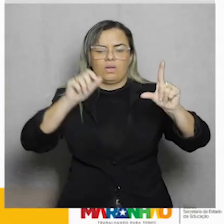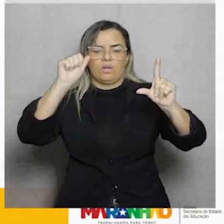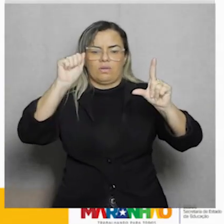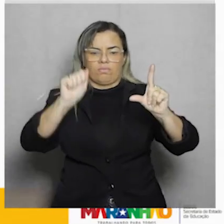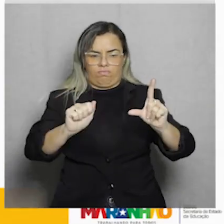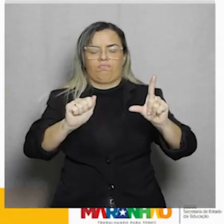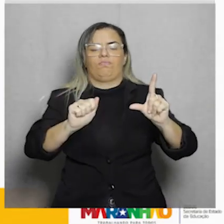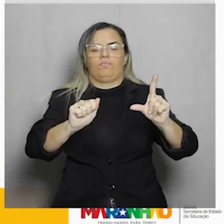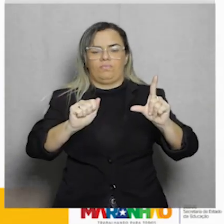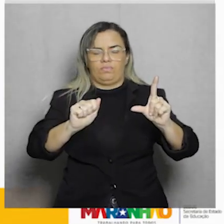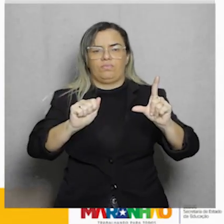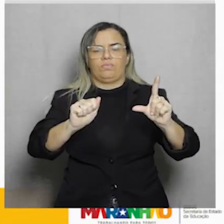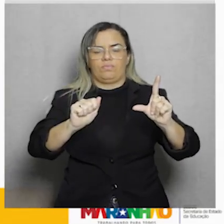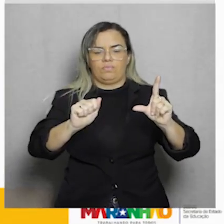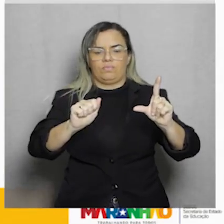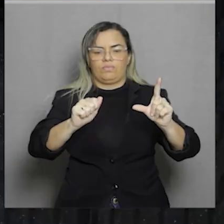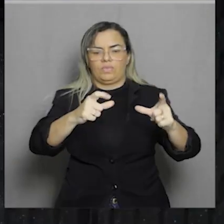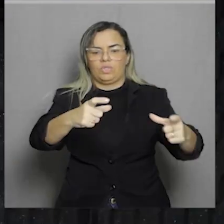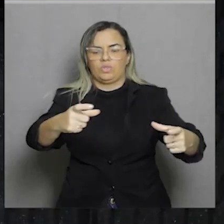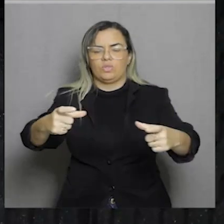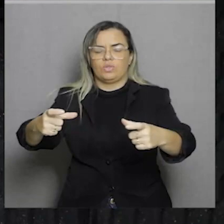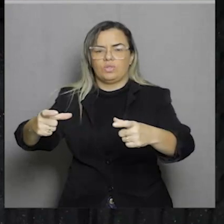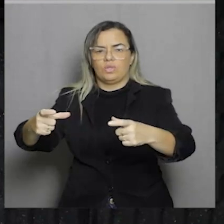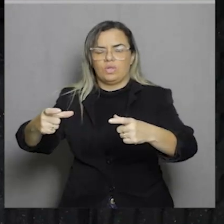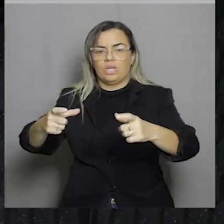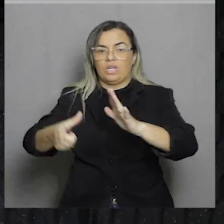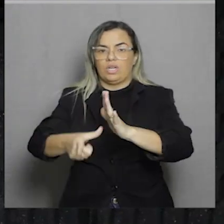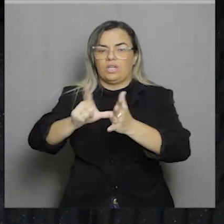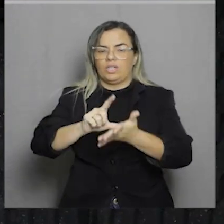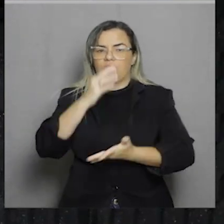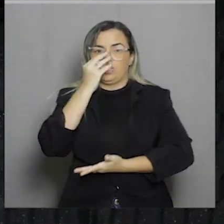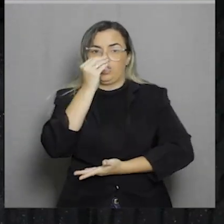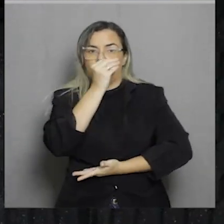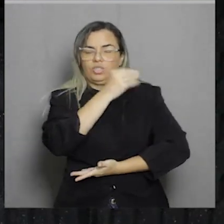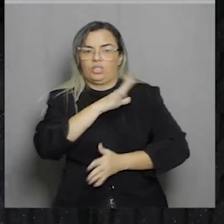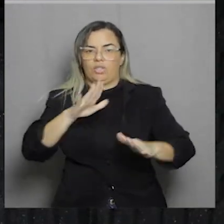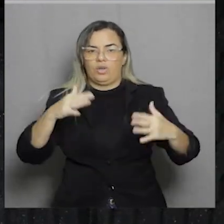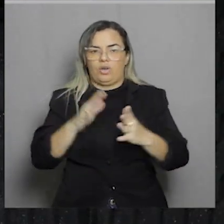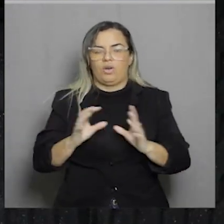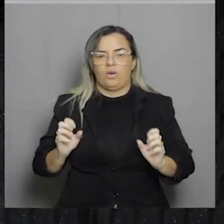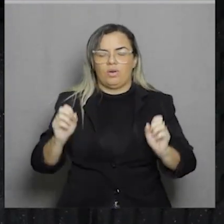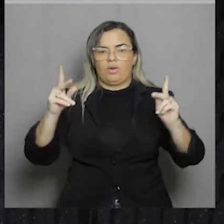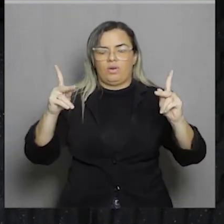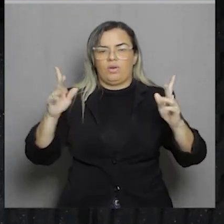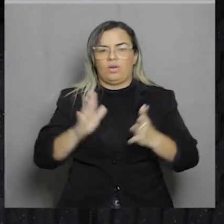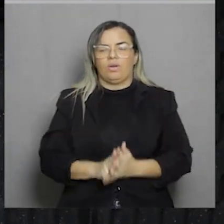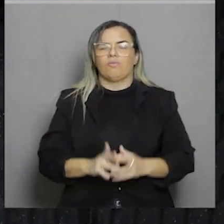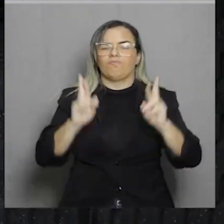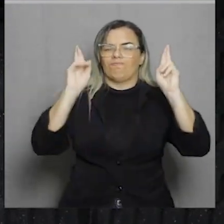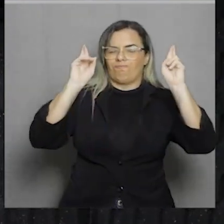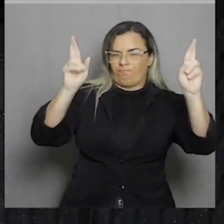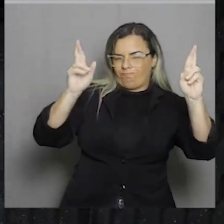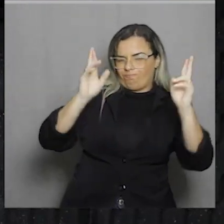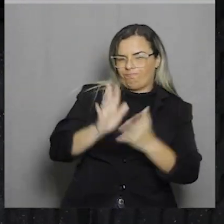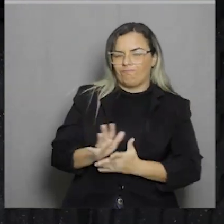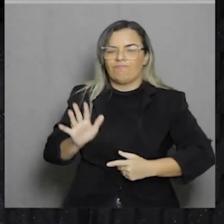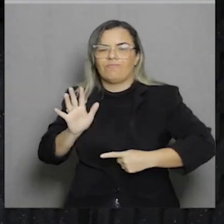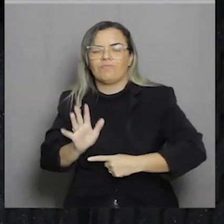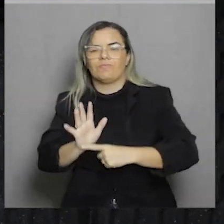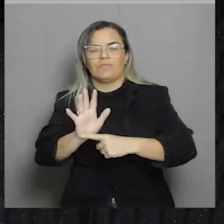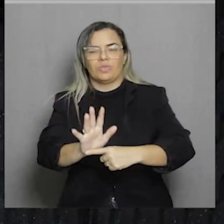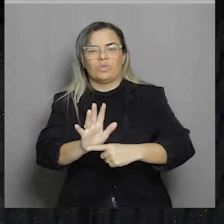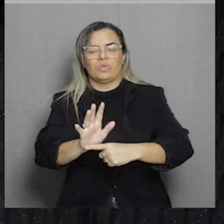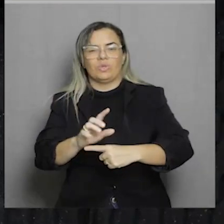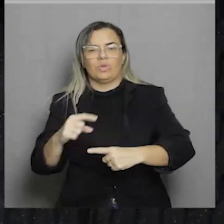Teve ciência de lugares outrora ignorados. Ok, galera? Espero ter colaborado com vocês